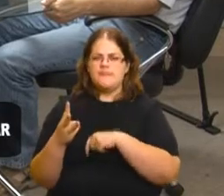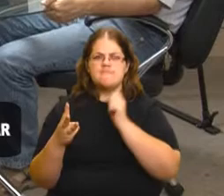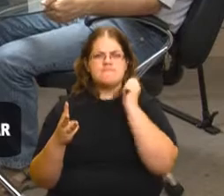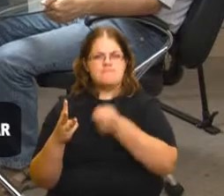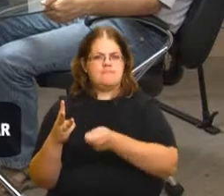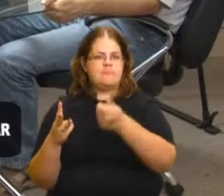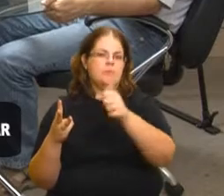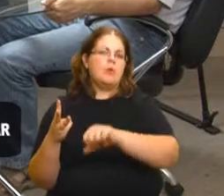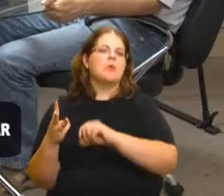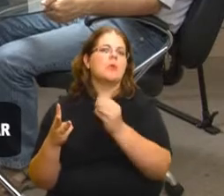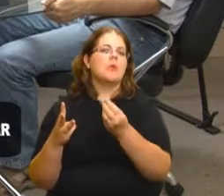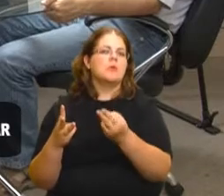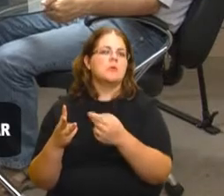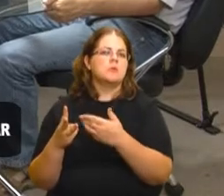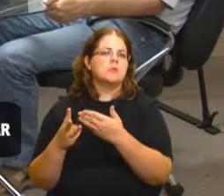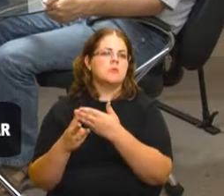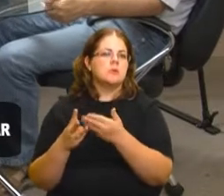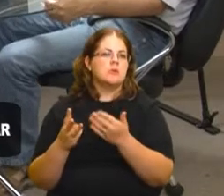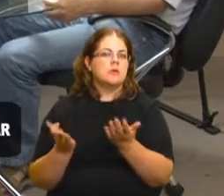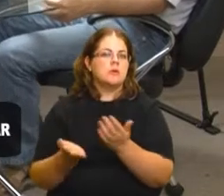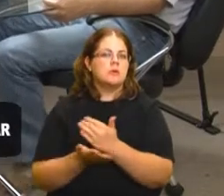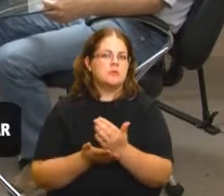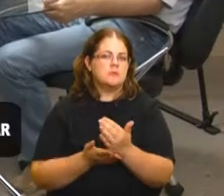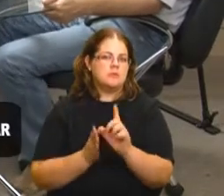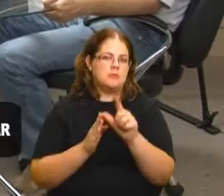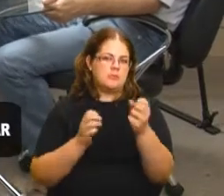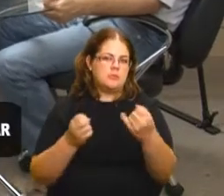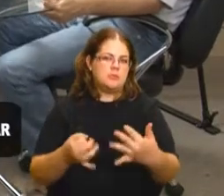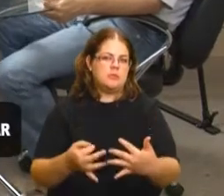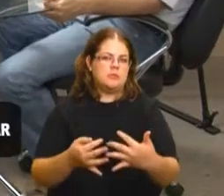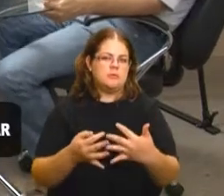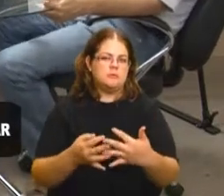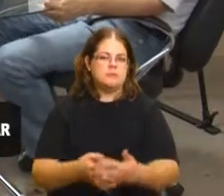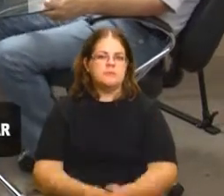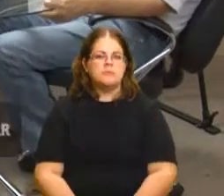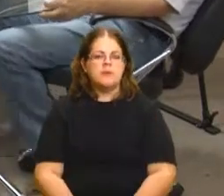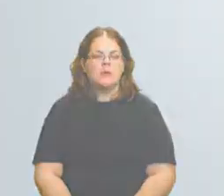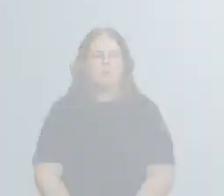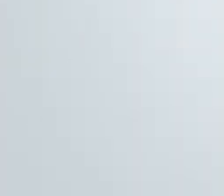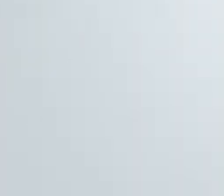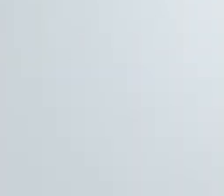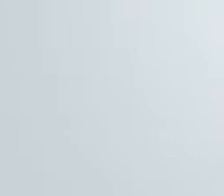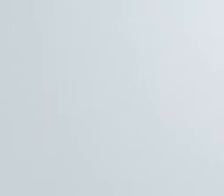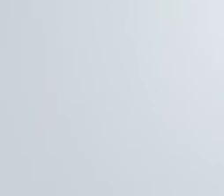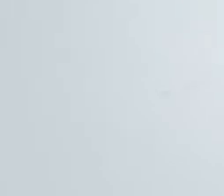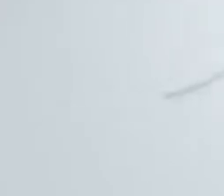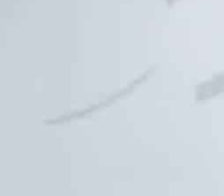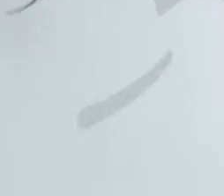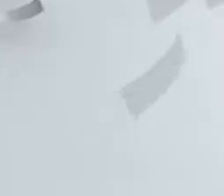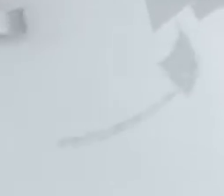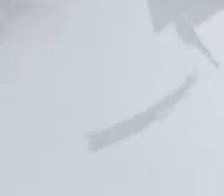mais linha dura? Começa agora. Depois do intervalo.